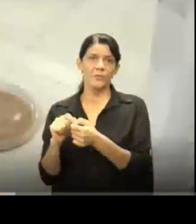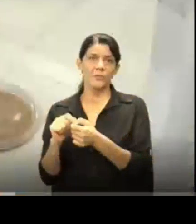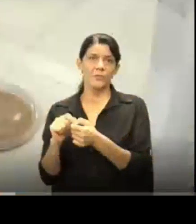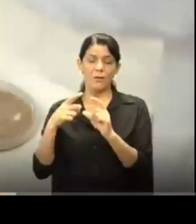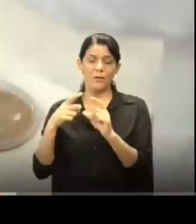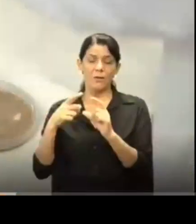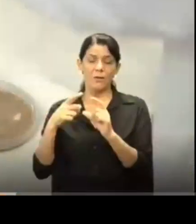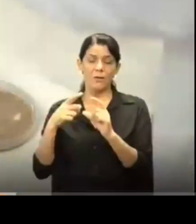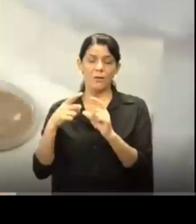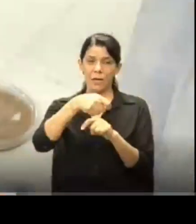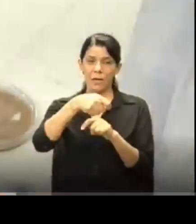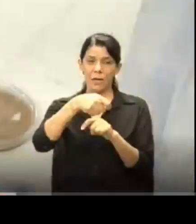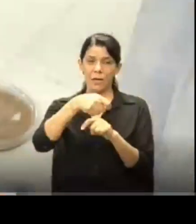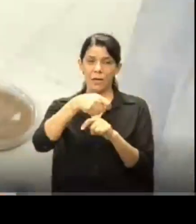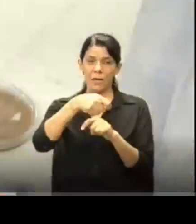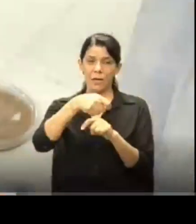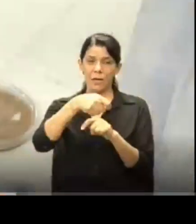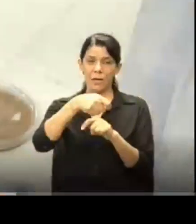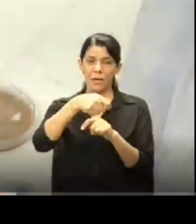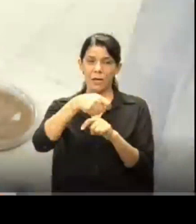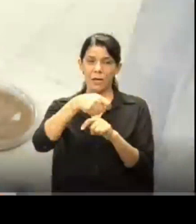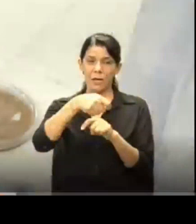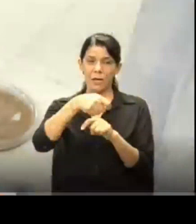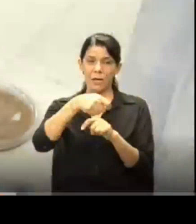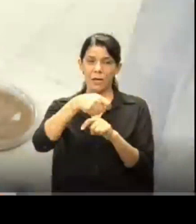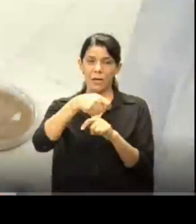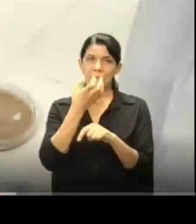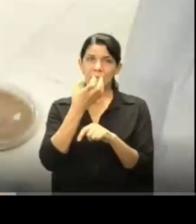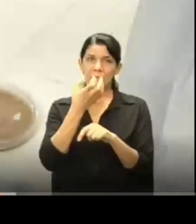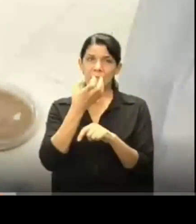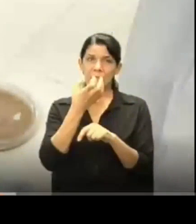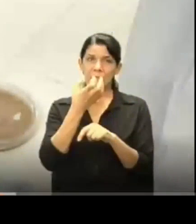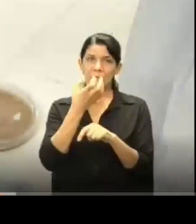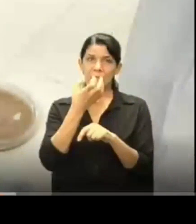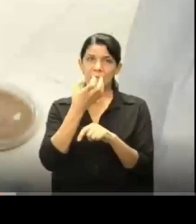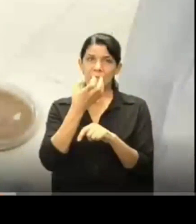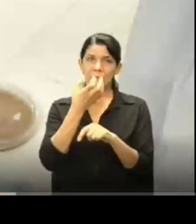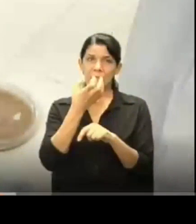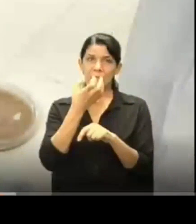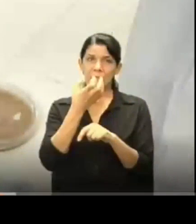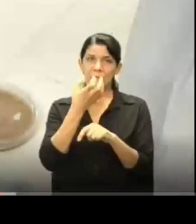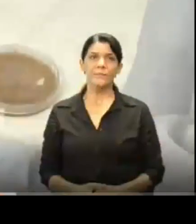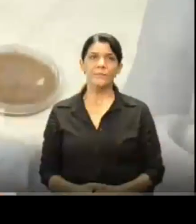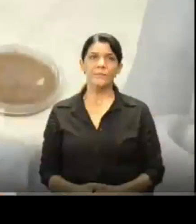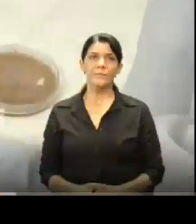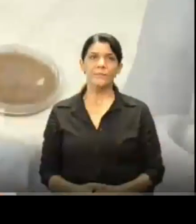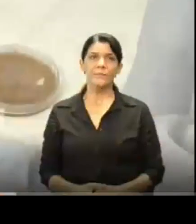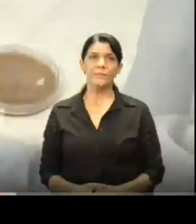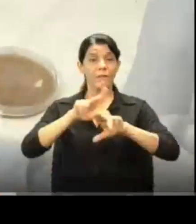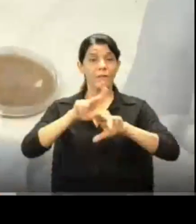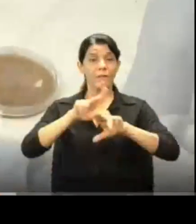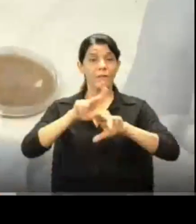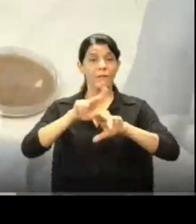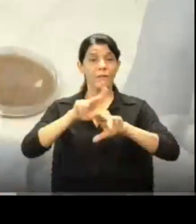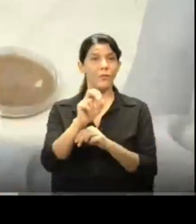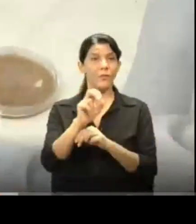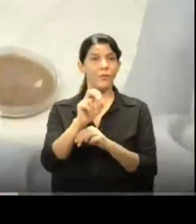Mas, vou fazer novamente. Se você montar uma outra lâmina, importante esterilizar a